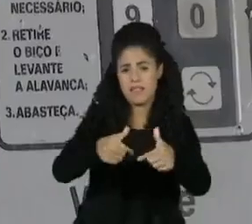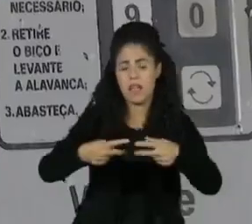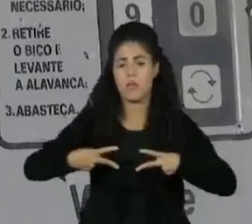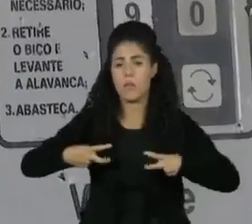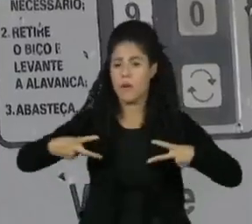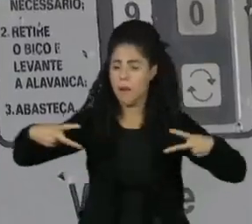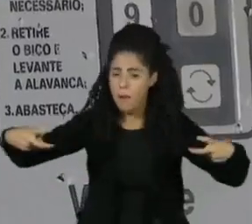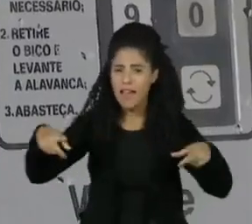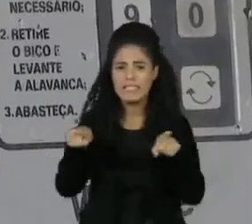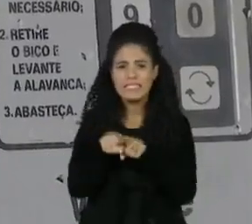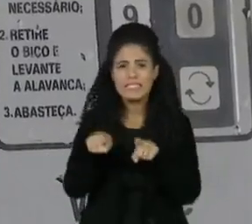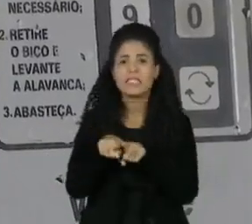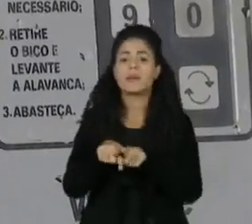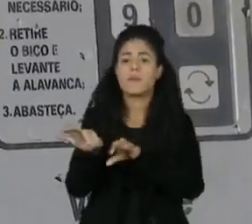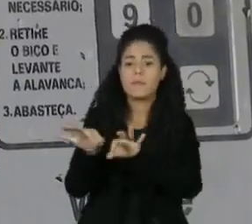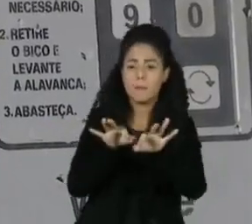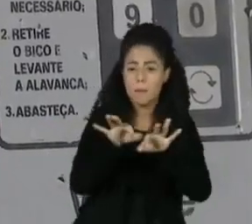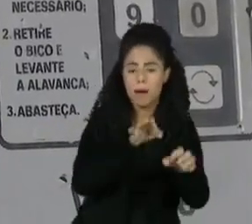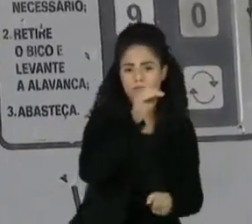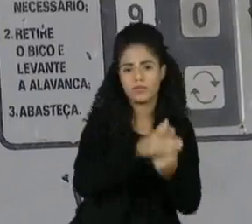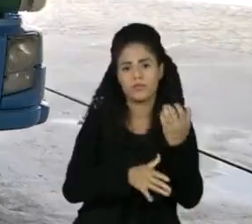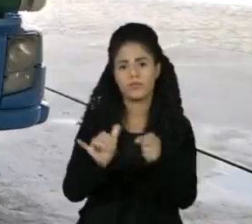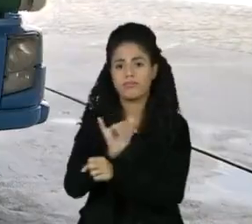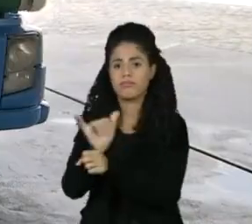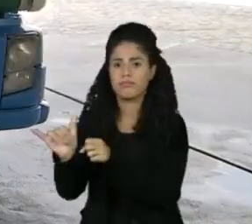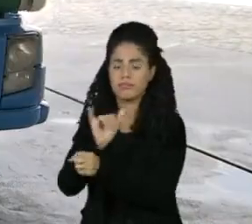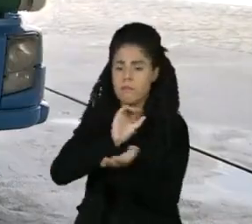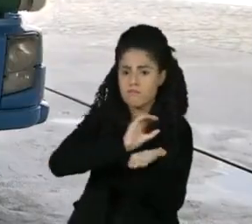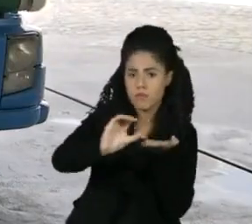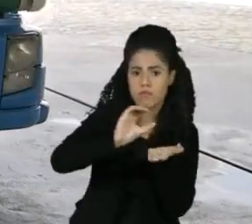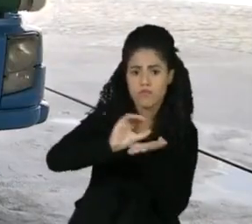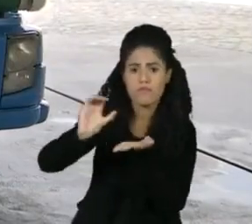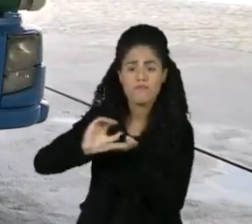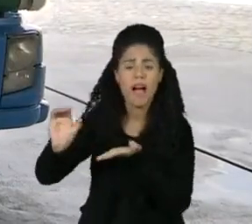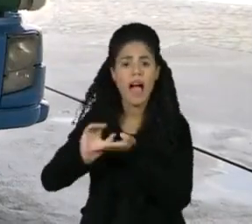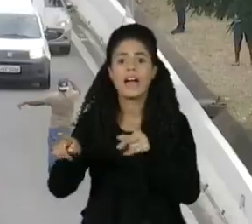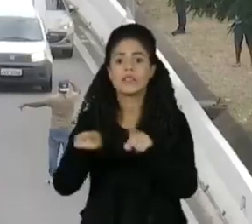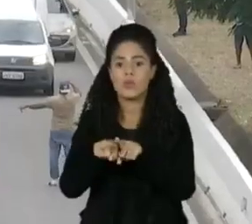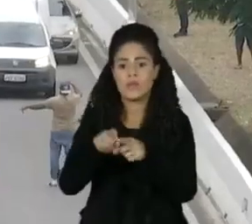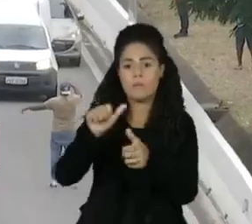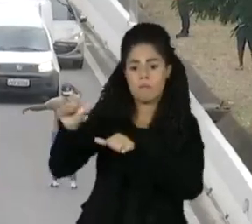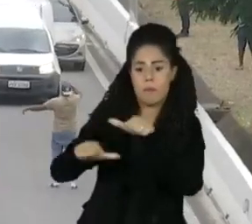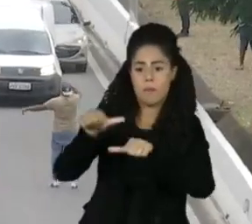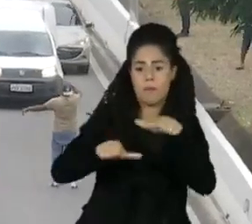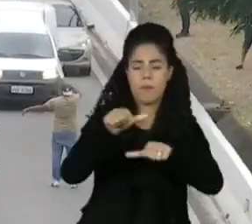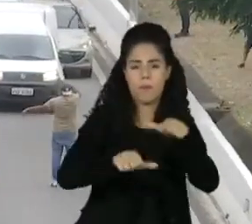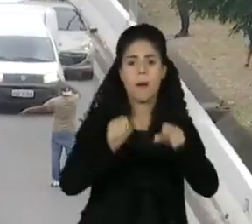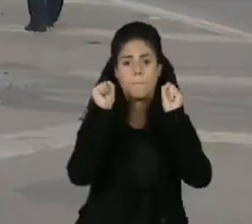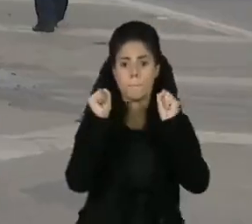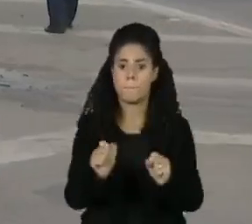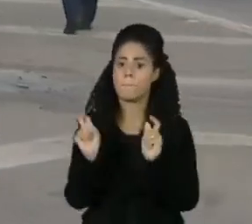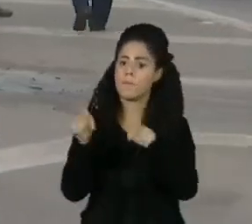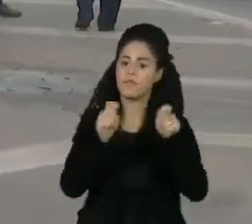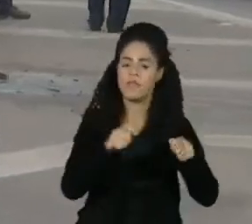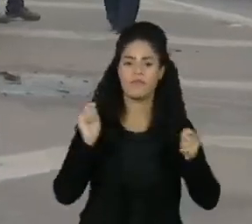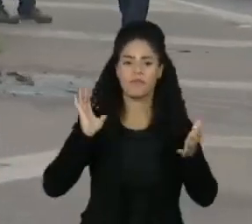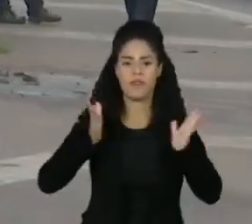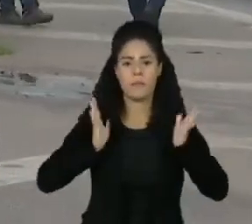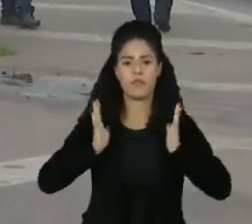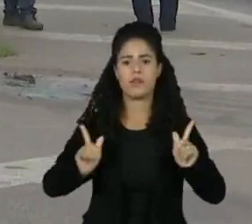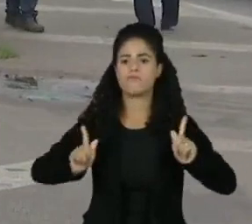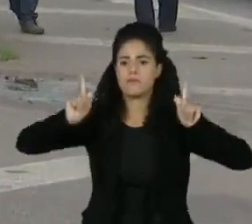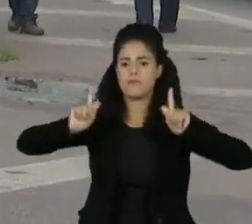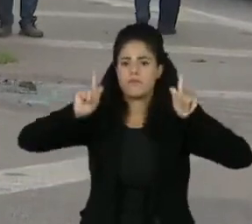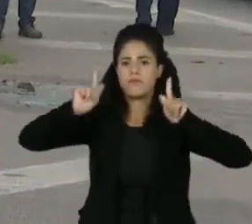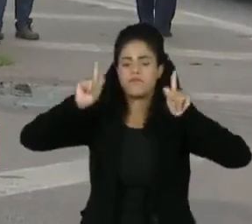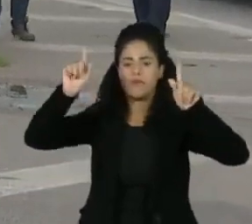Petrobras, outra quer recriar programas de subsídios. O reajuste pode causar uma nova paralisação dos caminhoneiros. Lideranças da